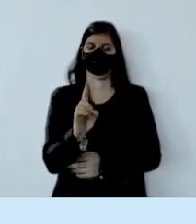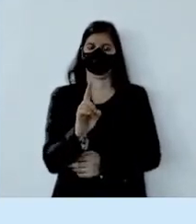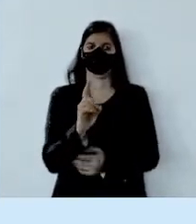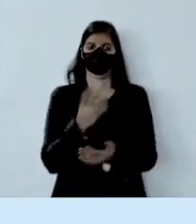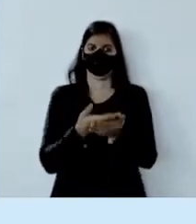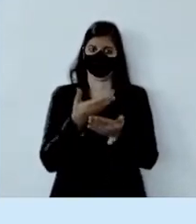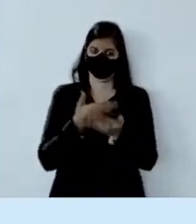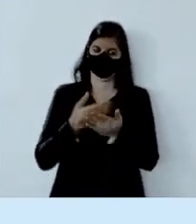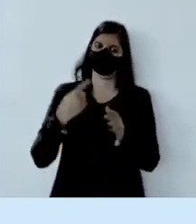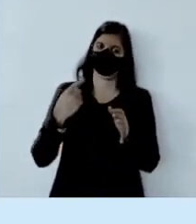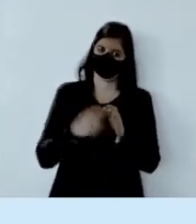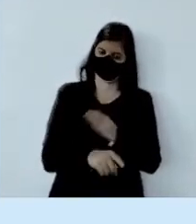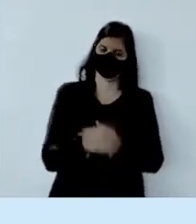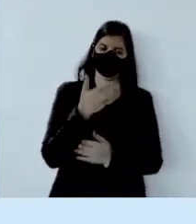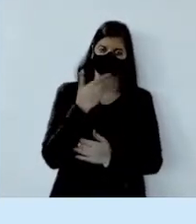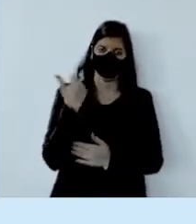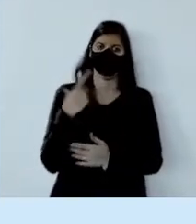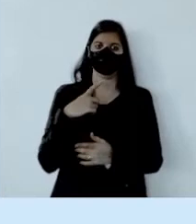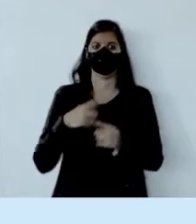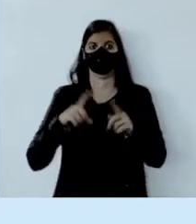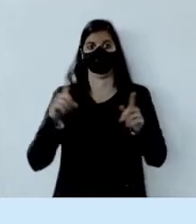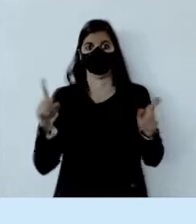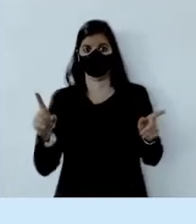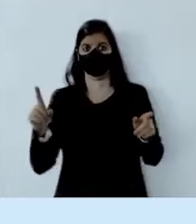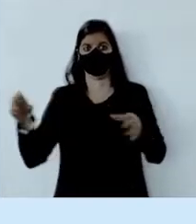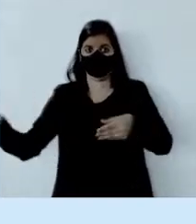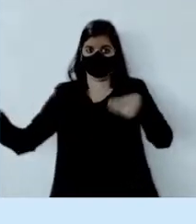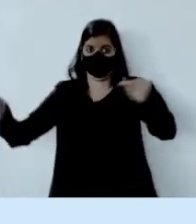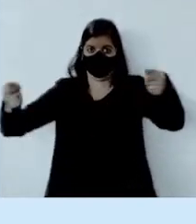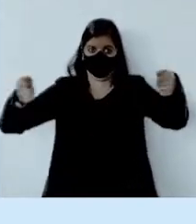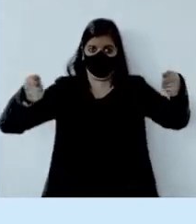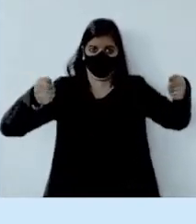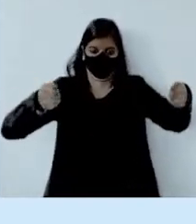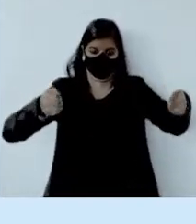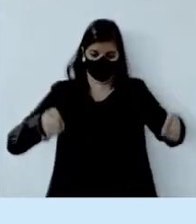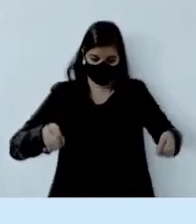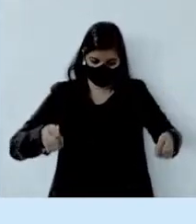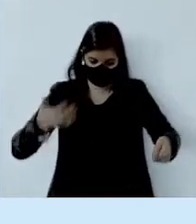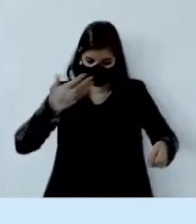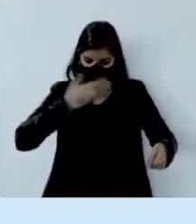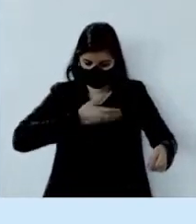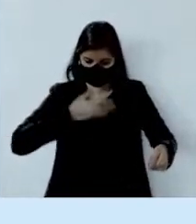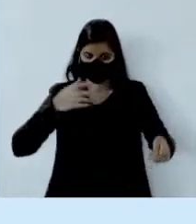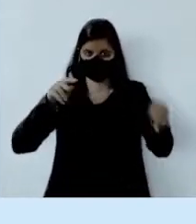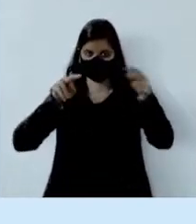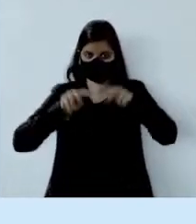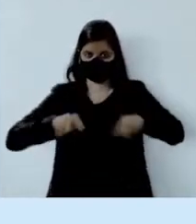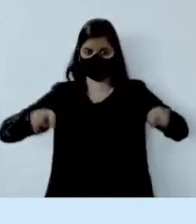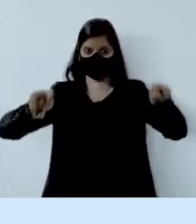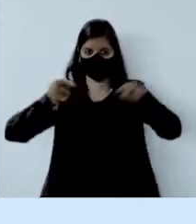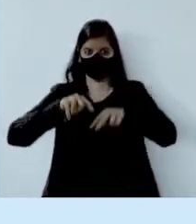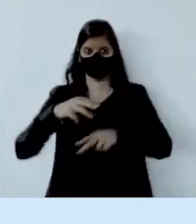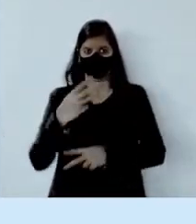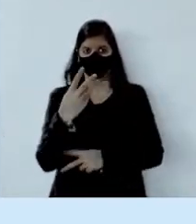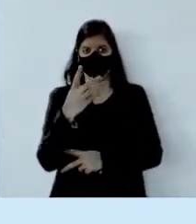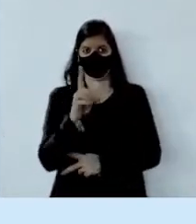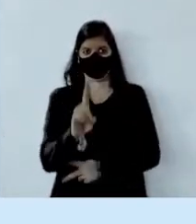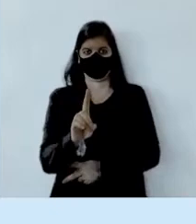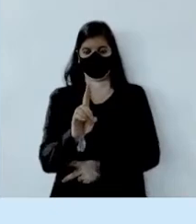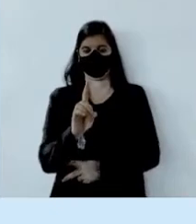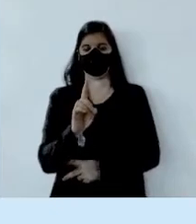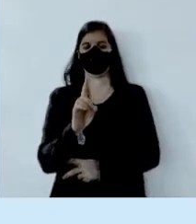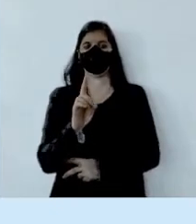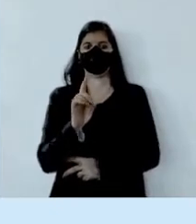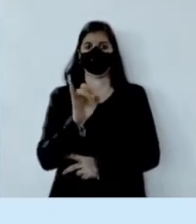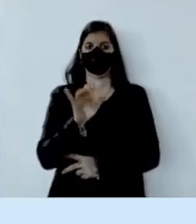estudo melhor, mas realmente é com a maquete que a gente consegue ter essa visão tridimensional de estudo. Então,